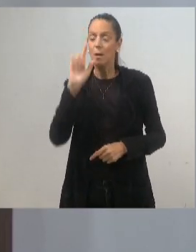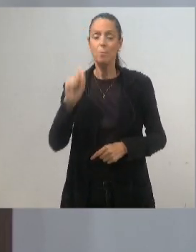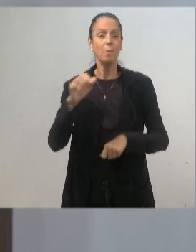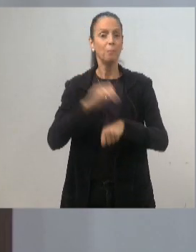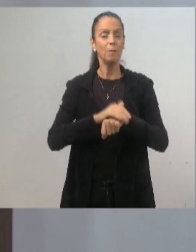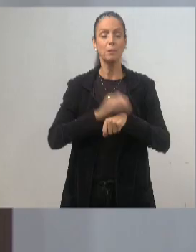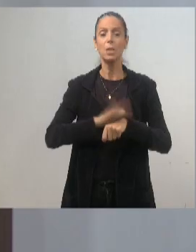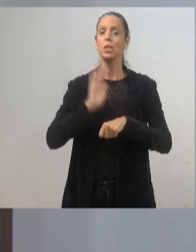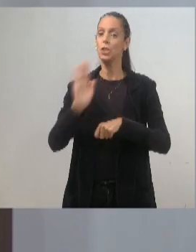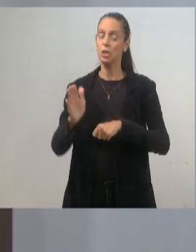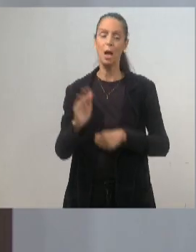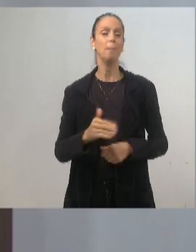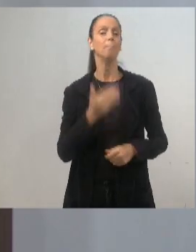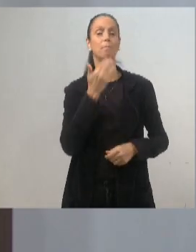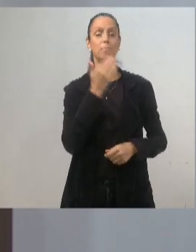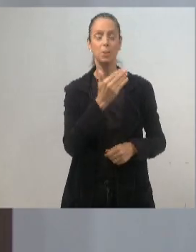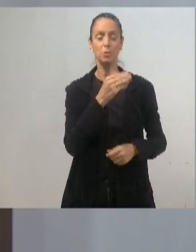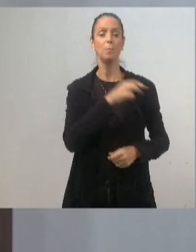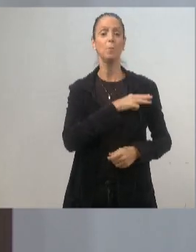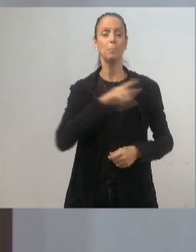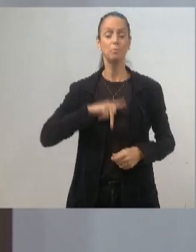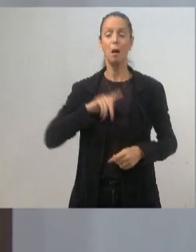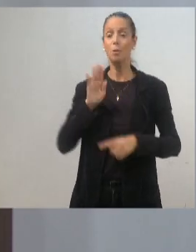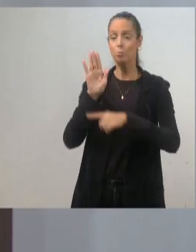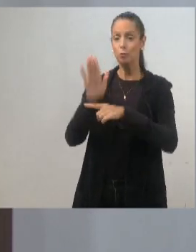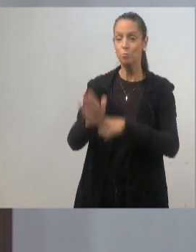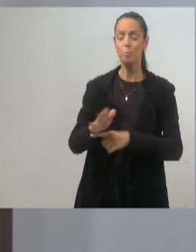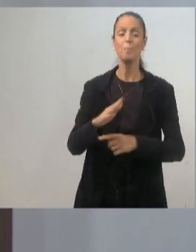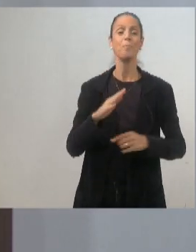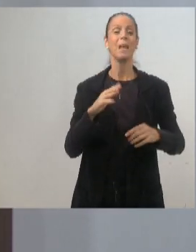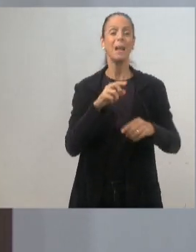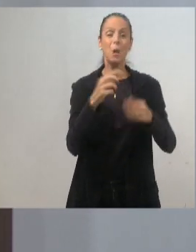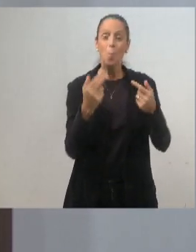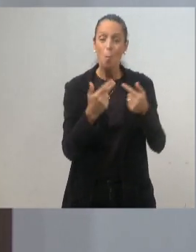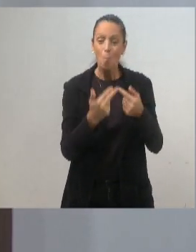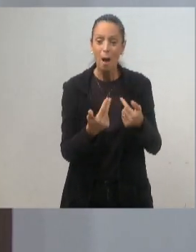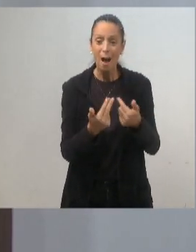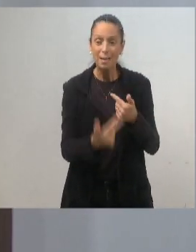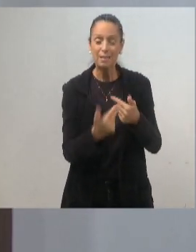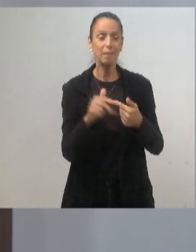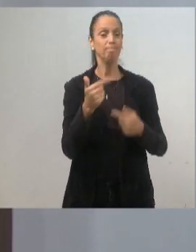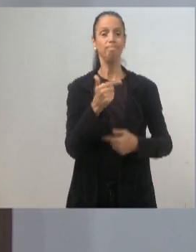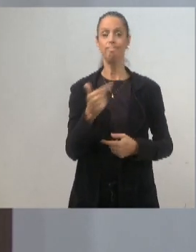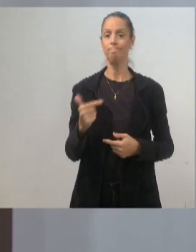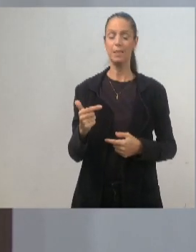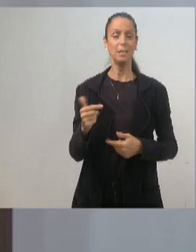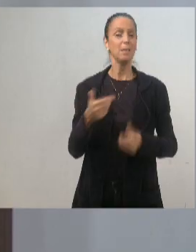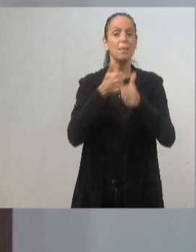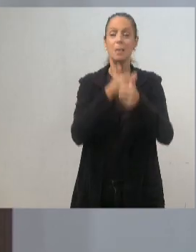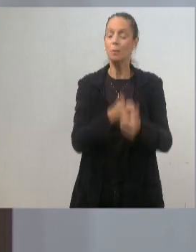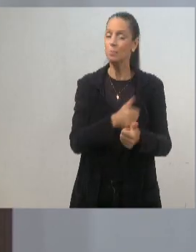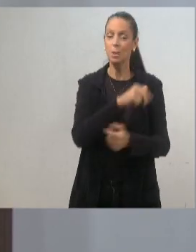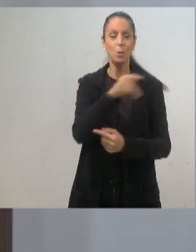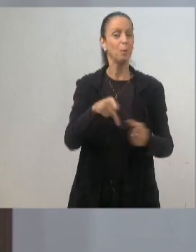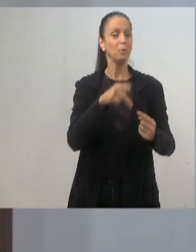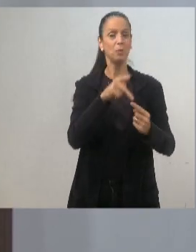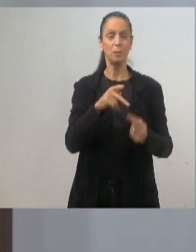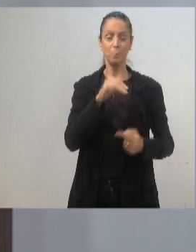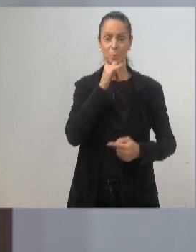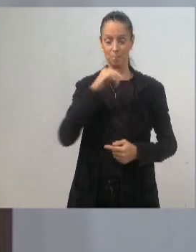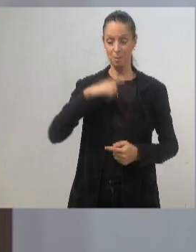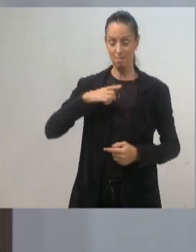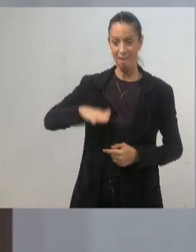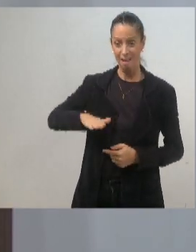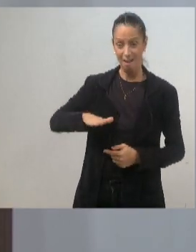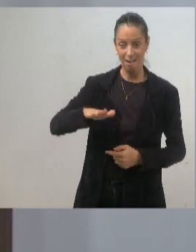Público, porque a qualidade da obra é péssima, cheia de infiltrações, não seguiu o mínimo do planejamento que deveria. A rampa de